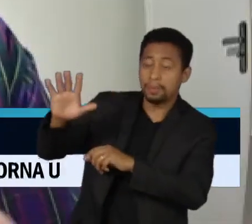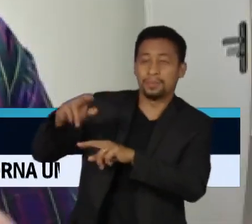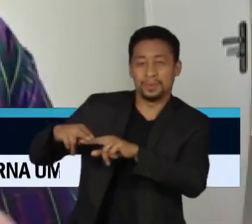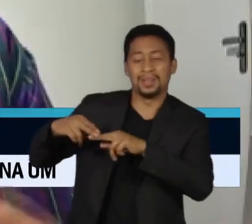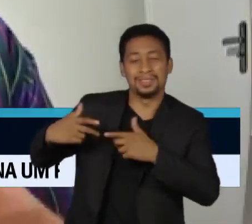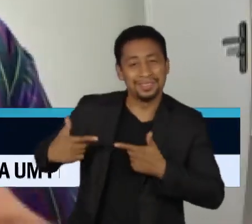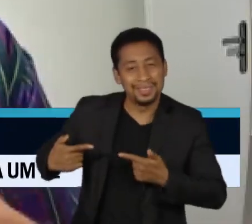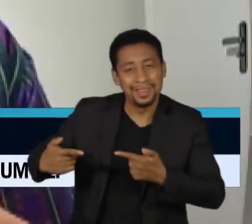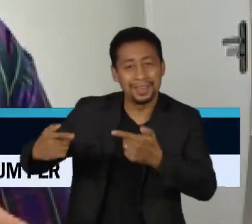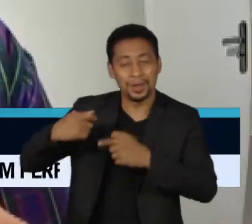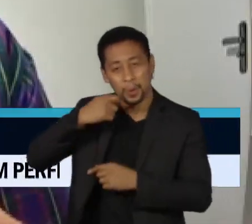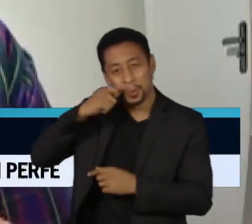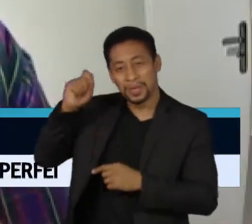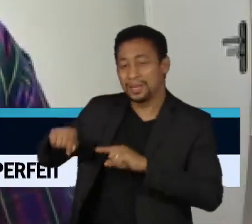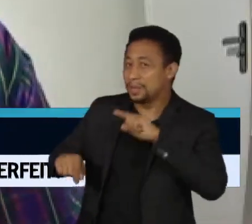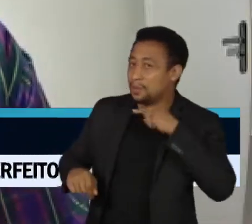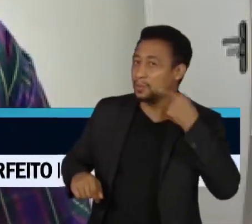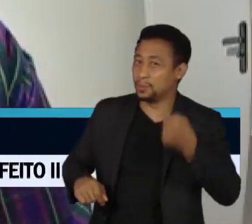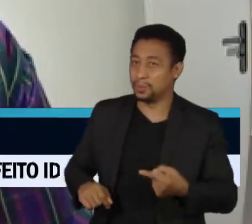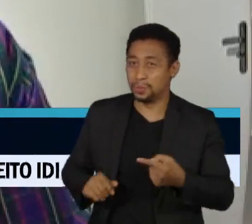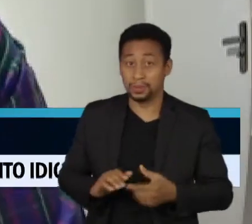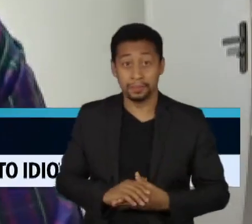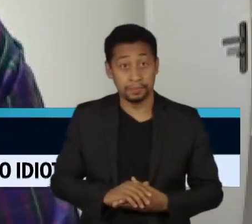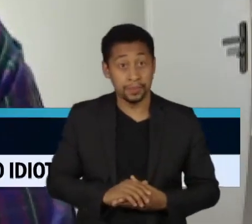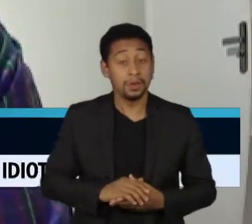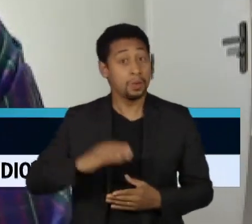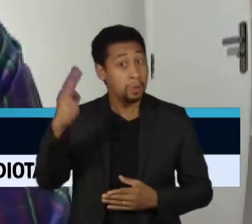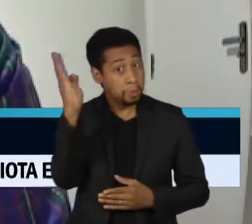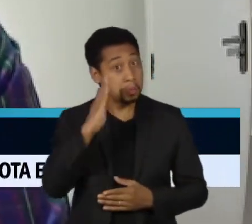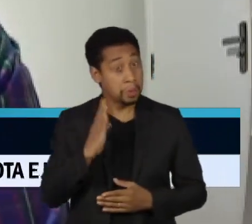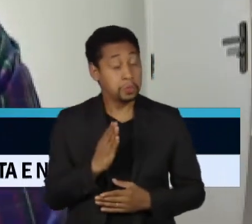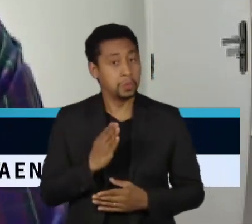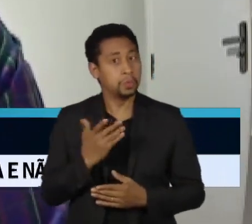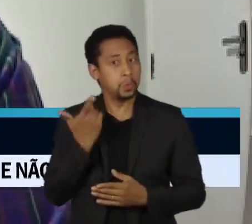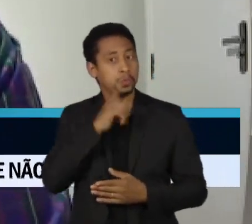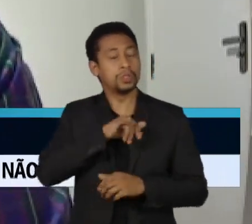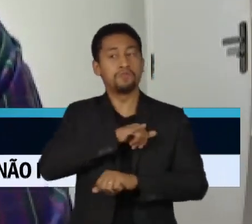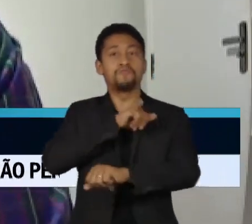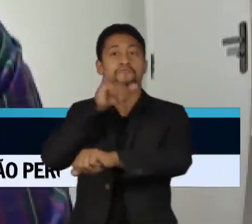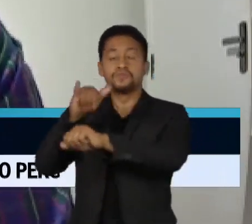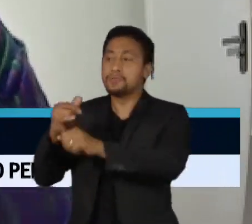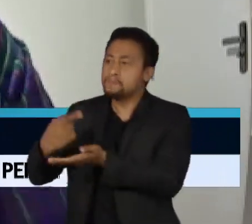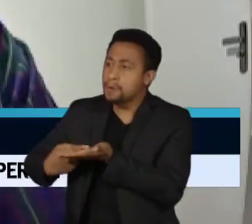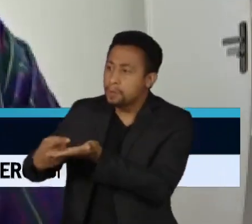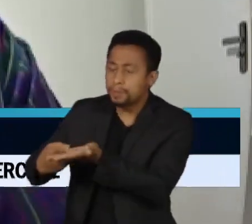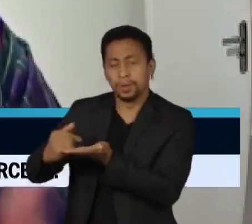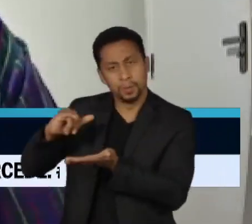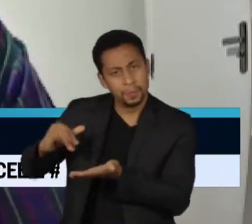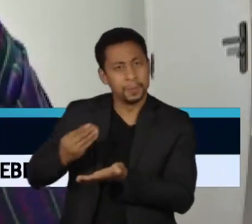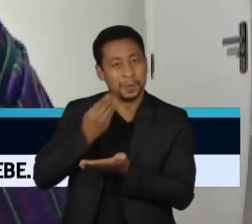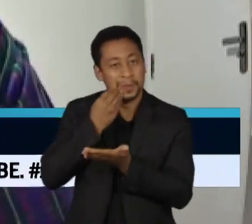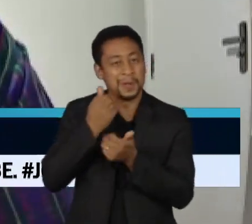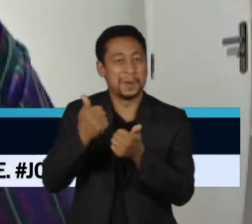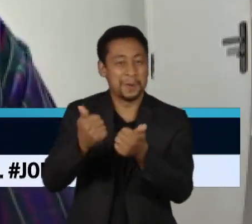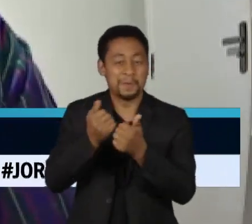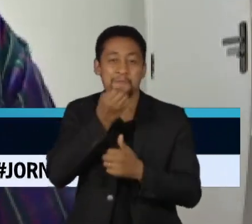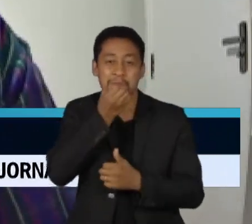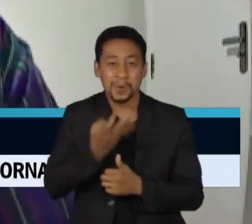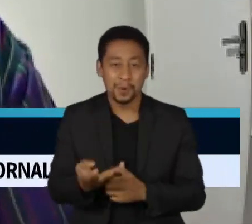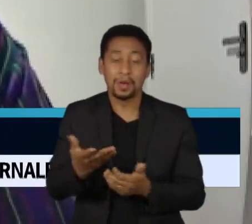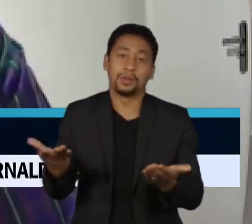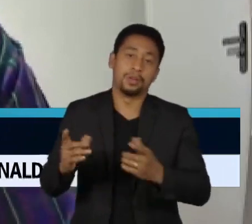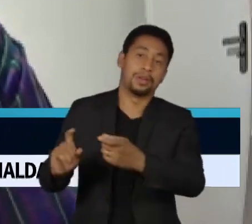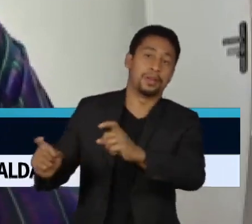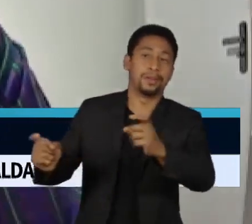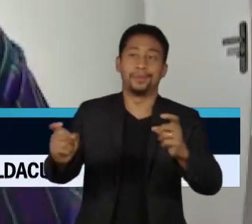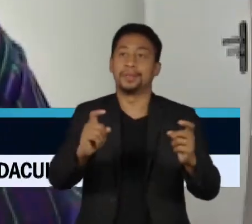Do ponto de vista brasileiro, é uma grande oportunidade. Não há espaço nesse momento e nesse tipo de reunião para